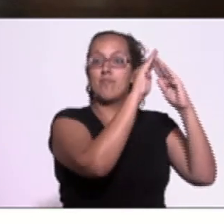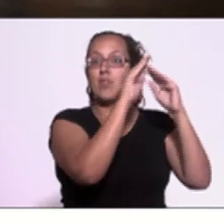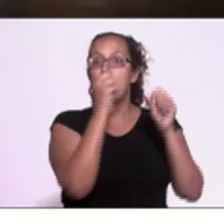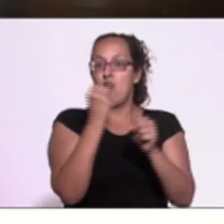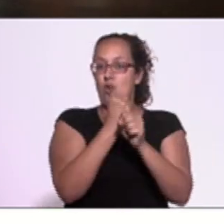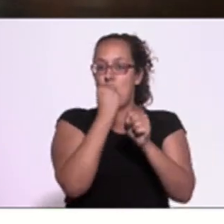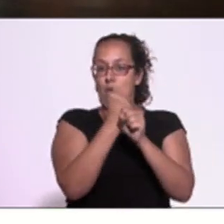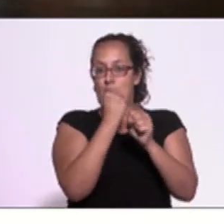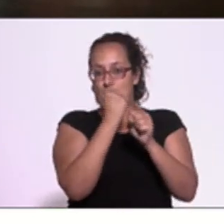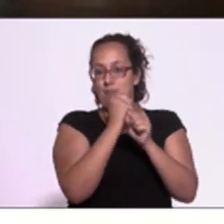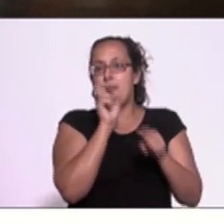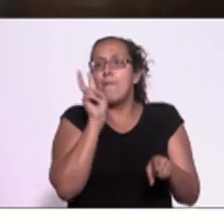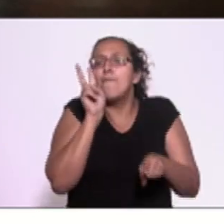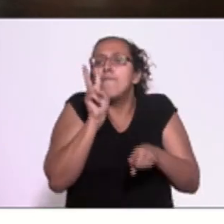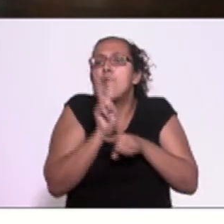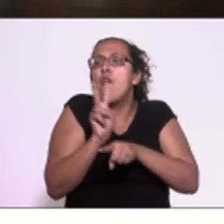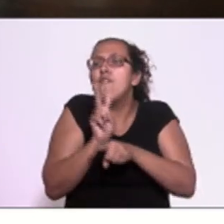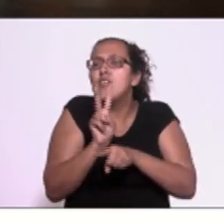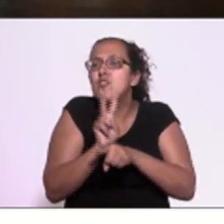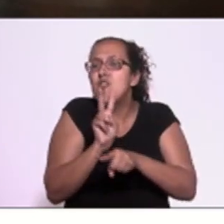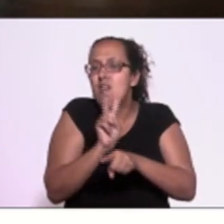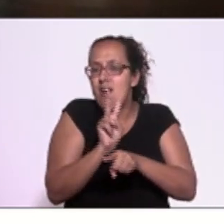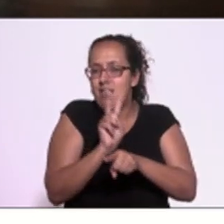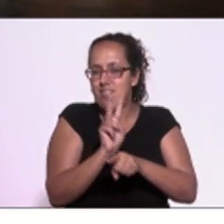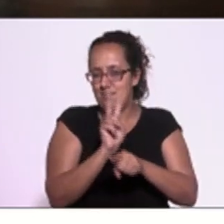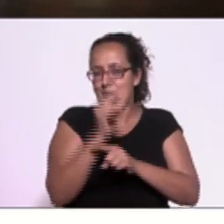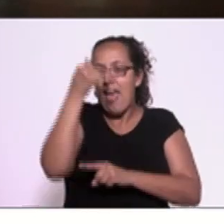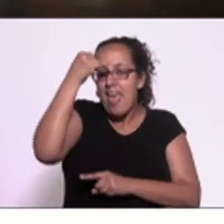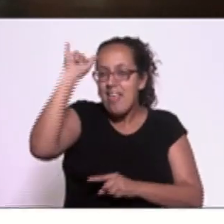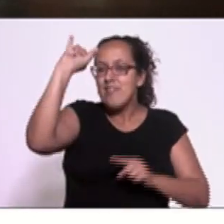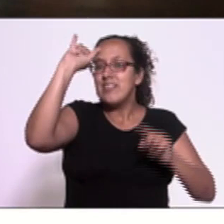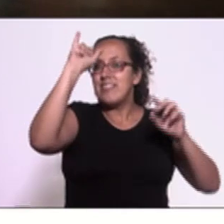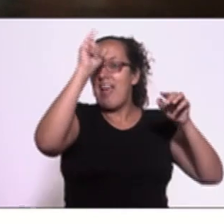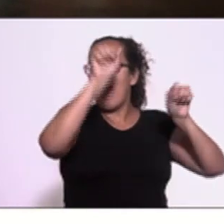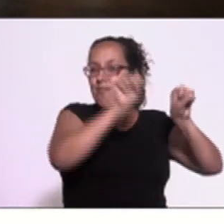cobertura parcial provisória da Igreja Positivista do Brasil.